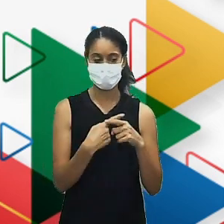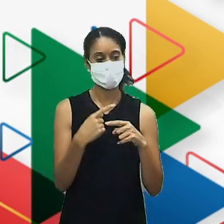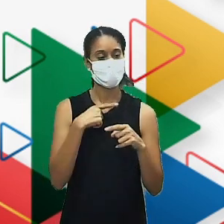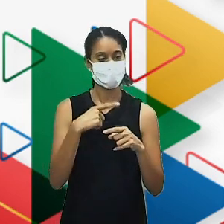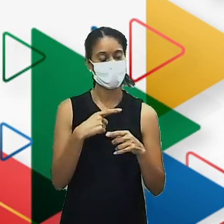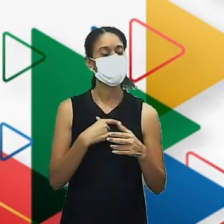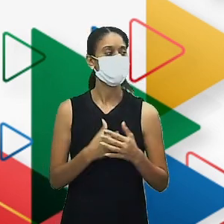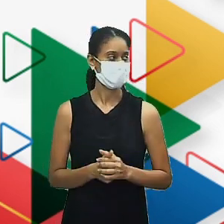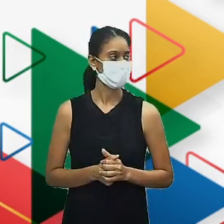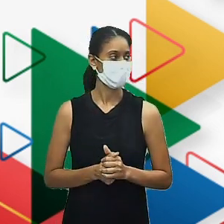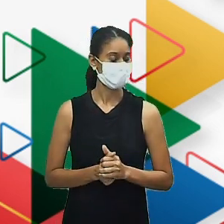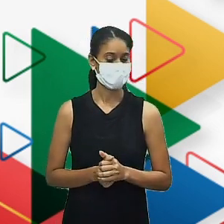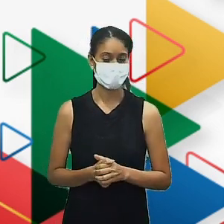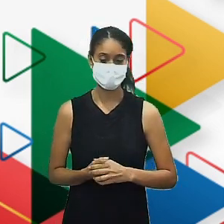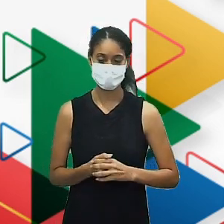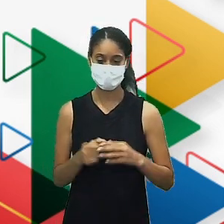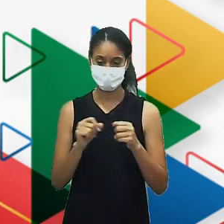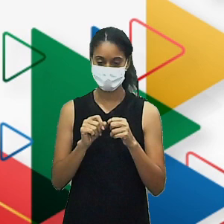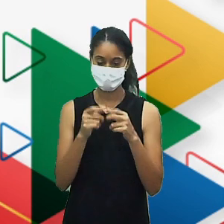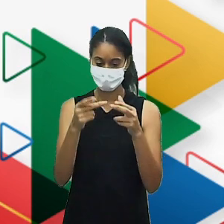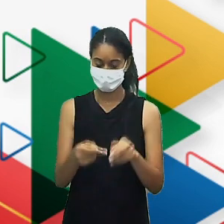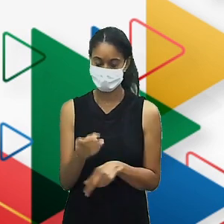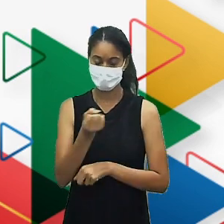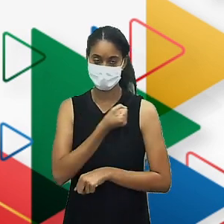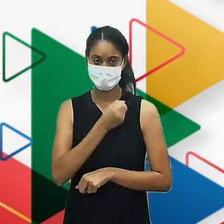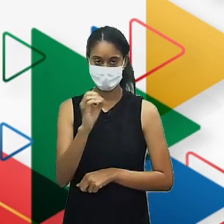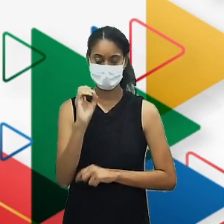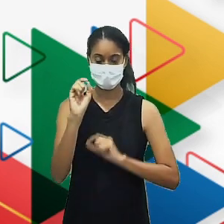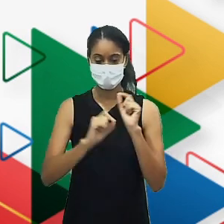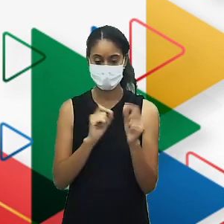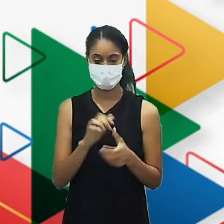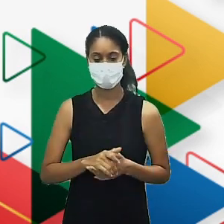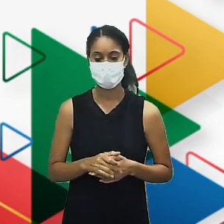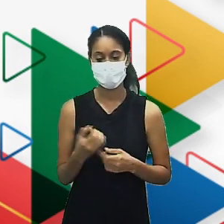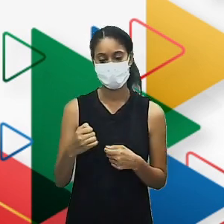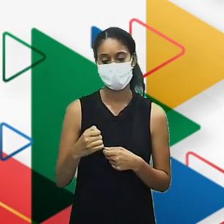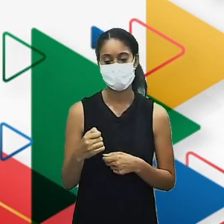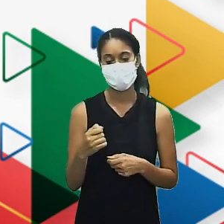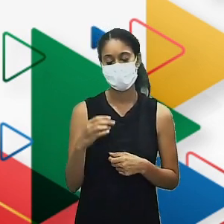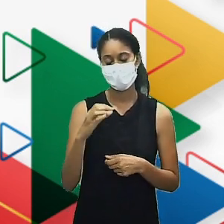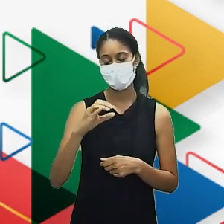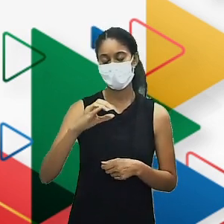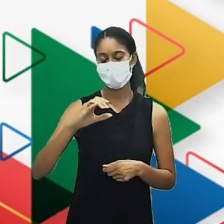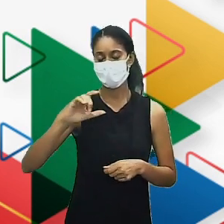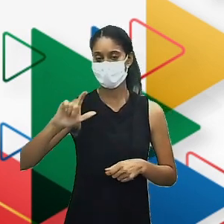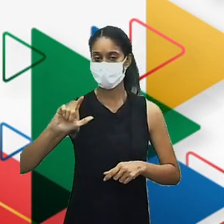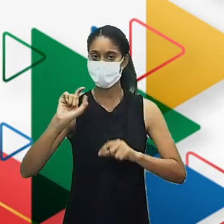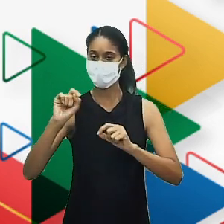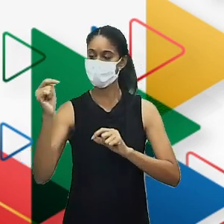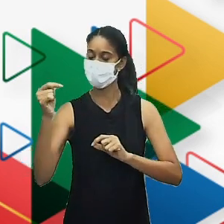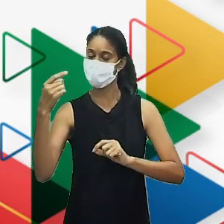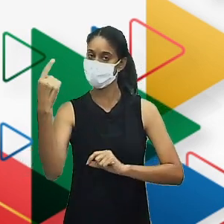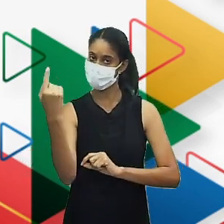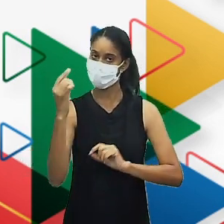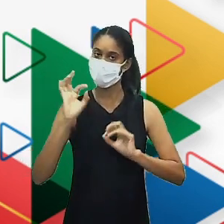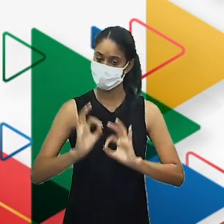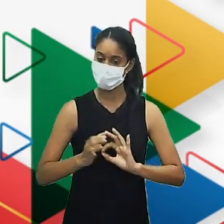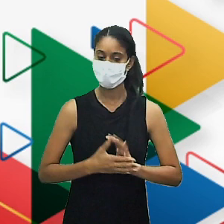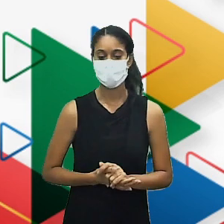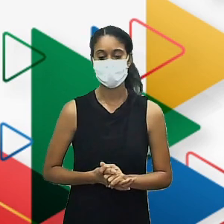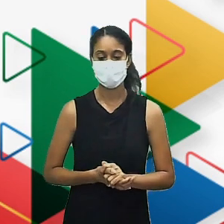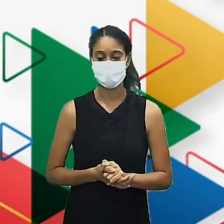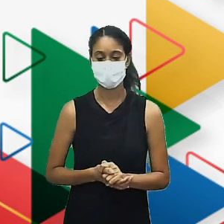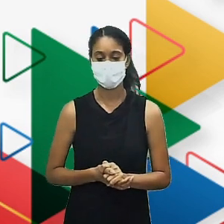certo? Então, para dar igual a 0, esse cloro tem que ser -1. Calculei. Então, cloro mais